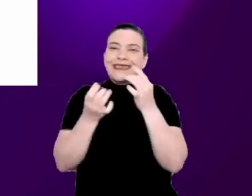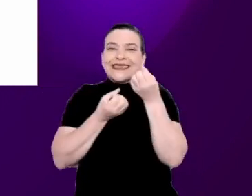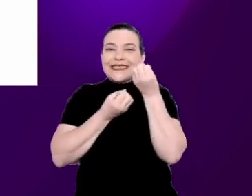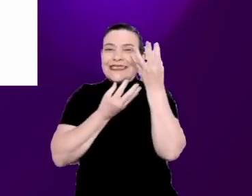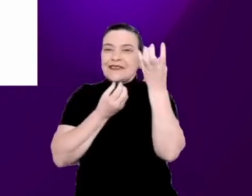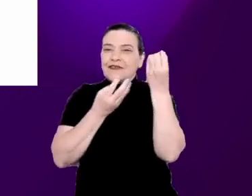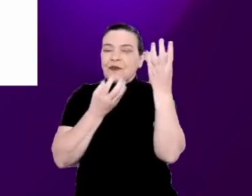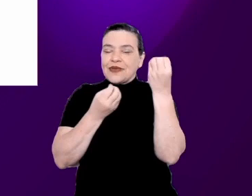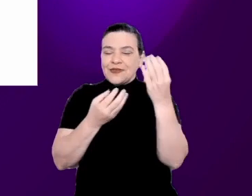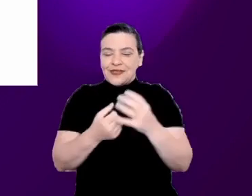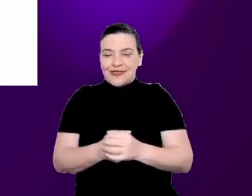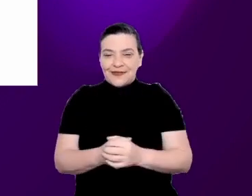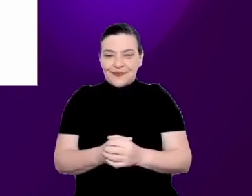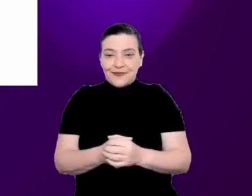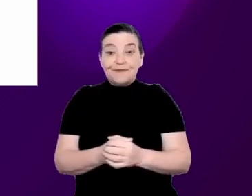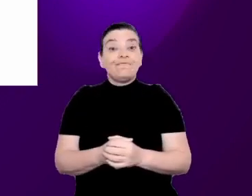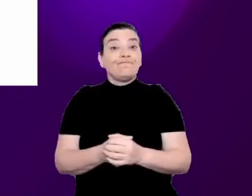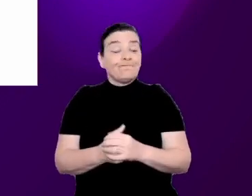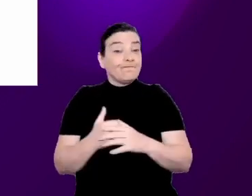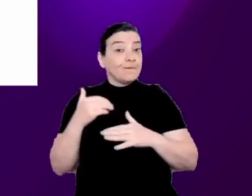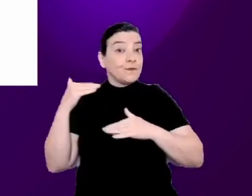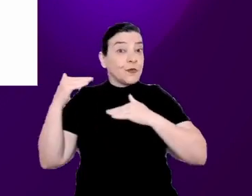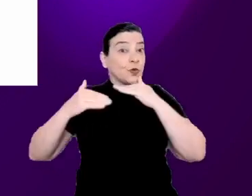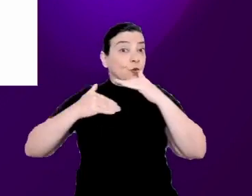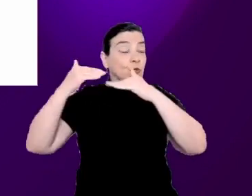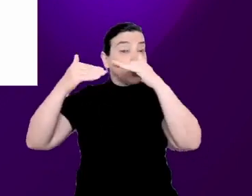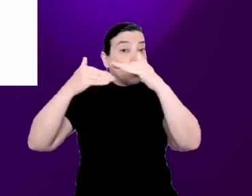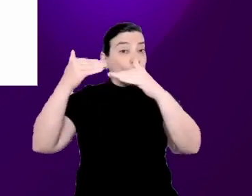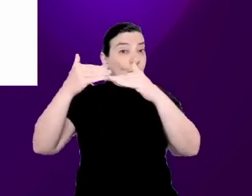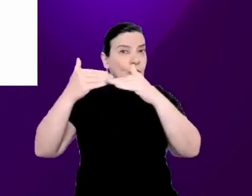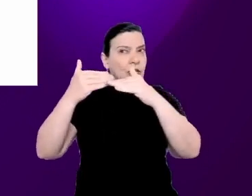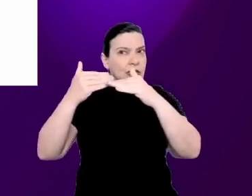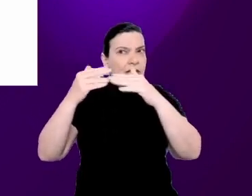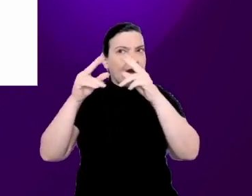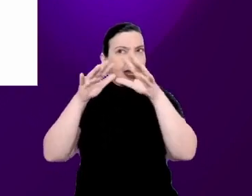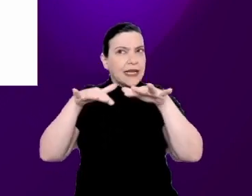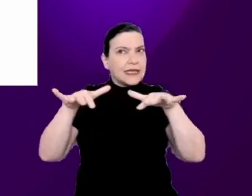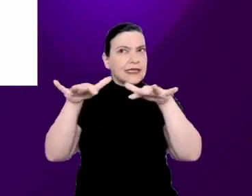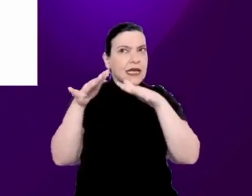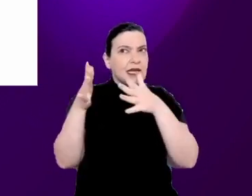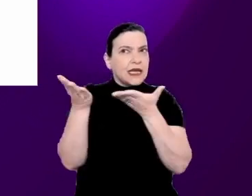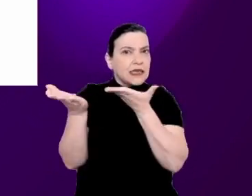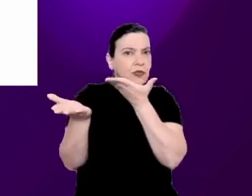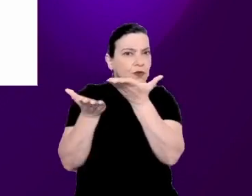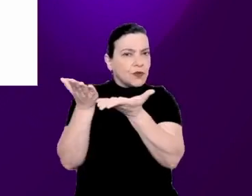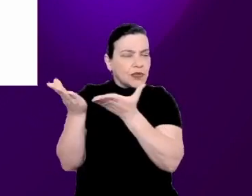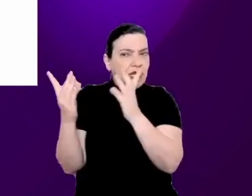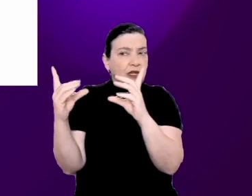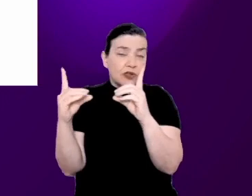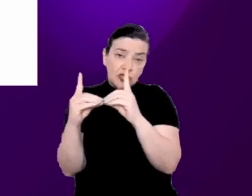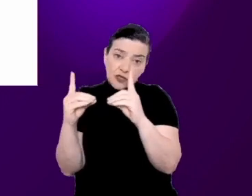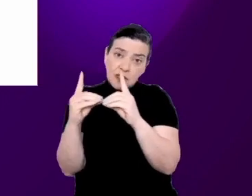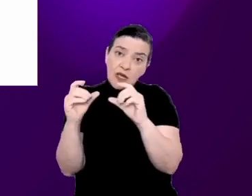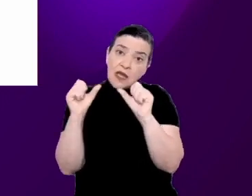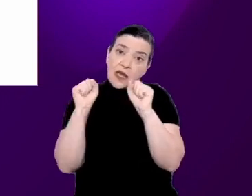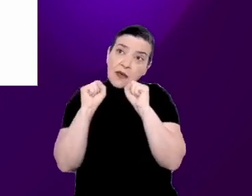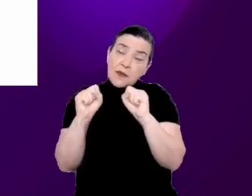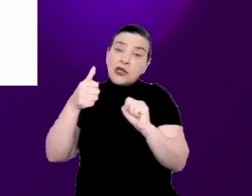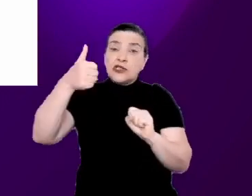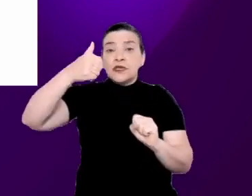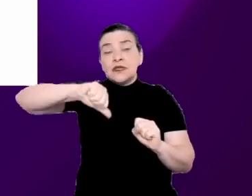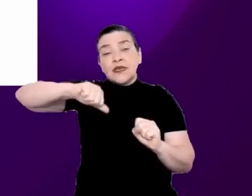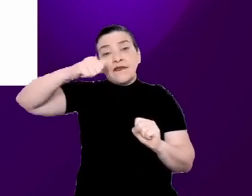informações. O sucesso na coordenação do cuidado, ele pode ser medido por diferentes